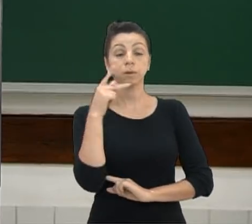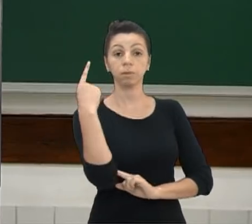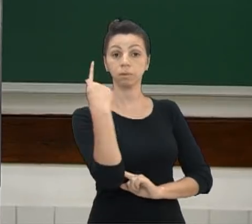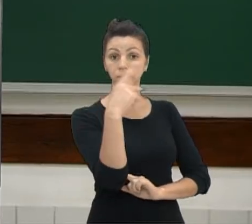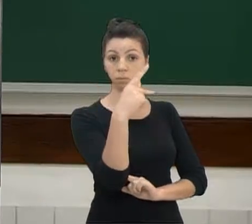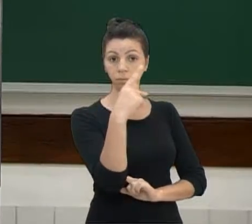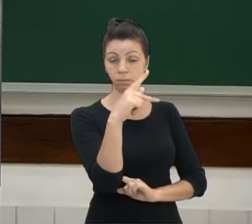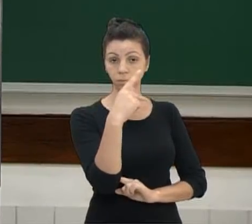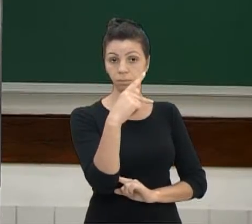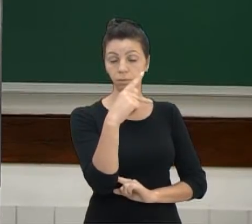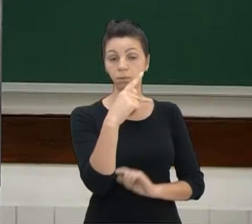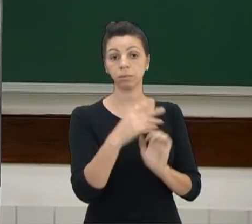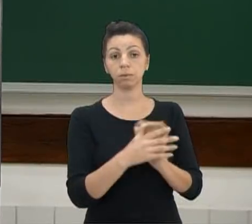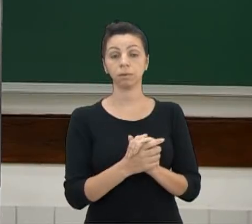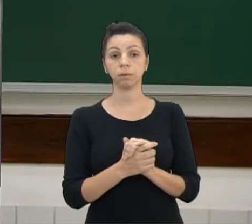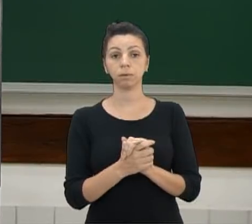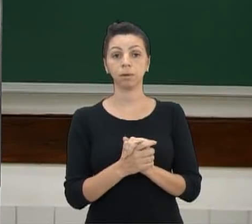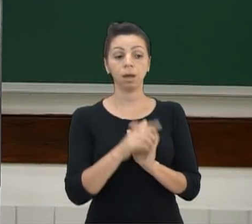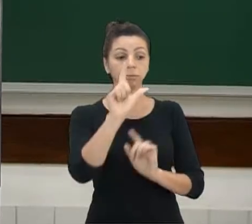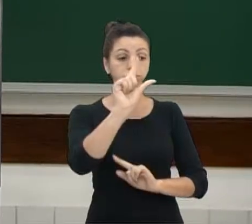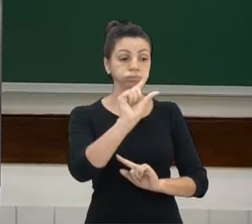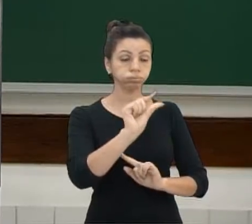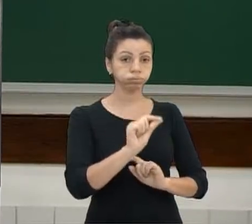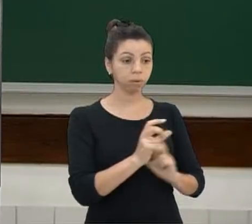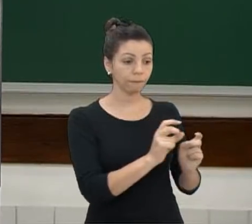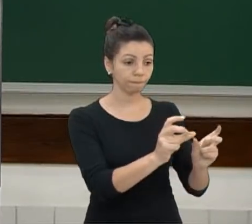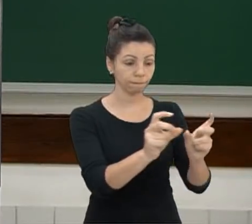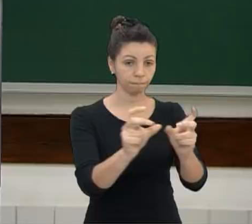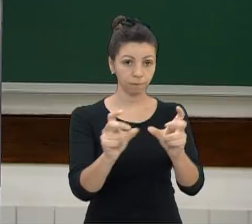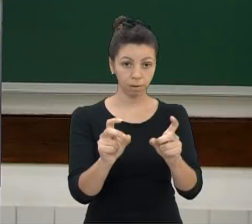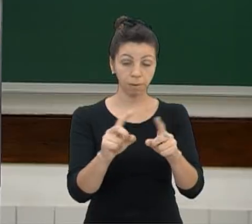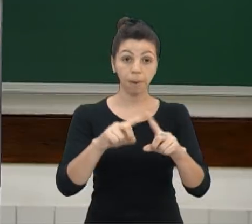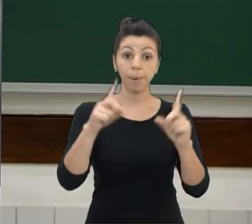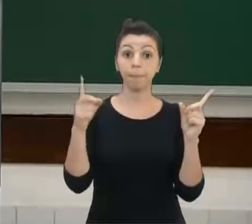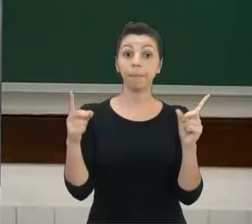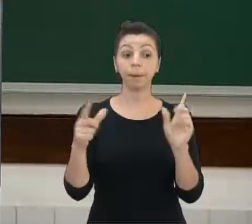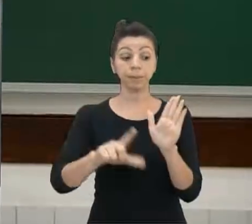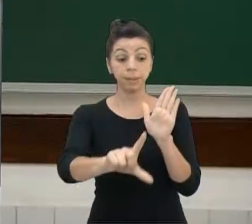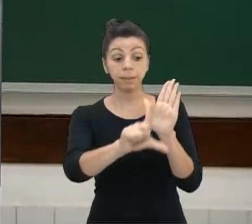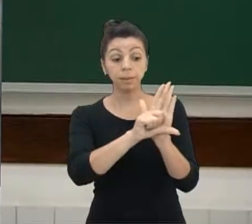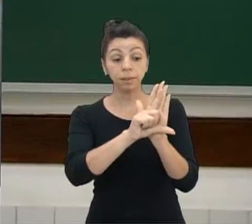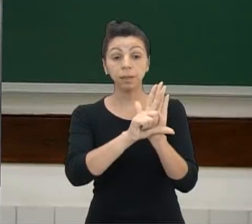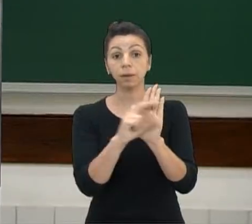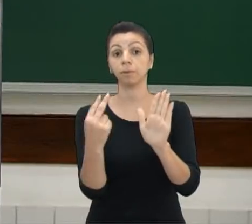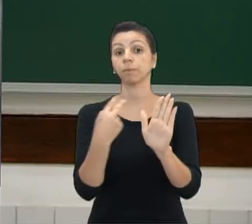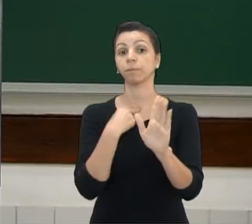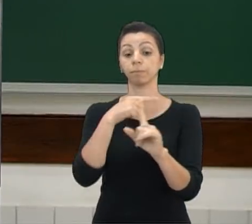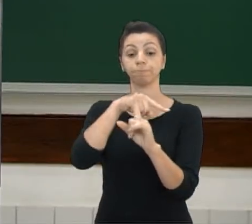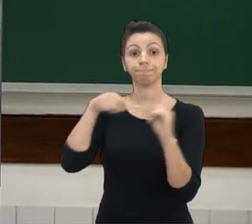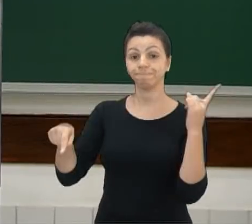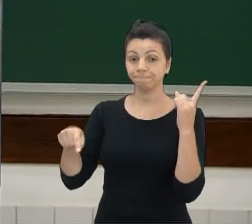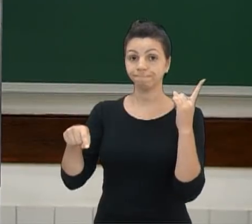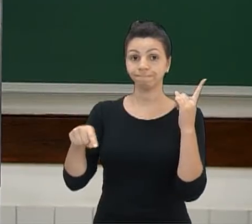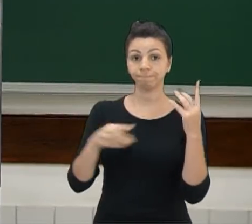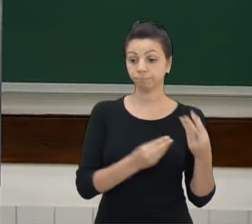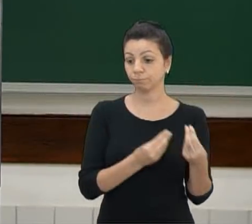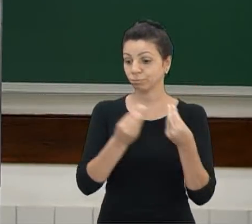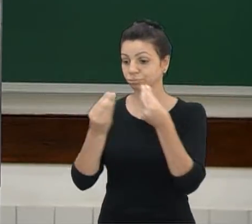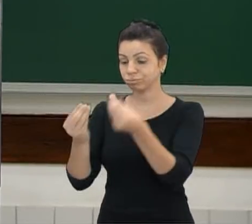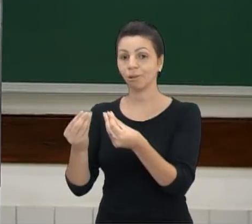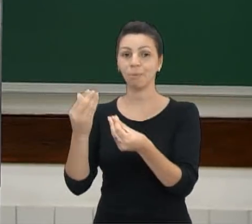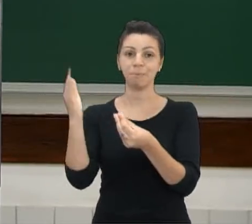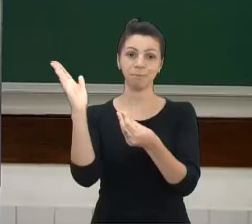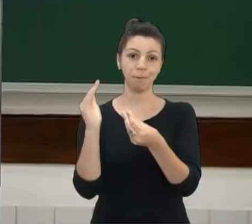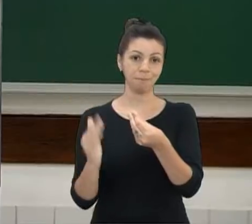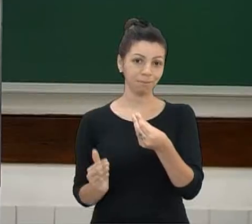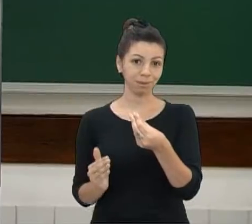é comercializado a um custo extremamente baixo. Porém, por lei, é proibido trazer cigarros para o Brasil provenientes de